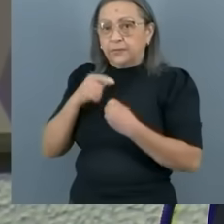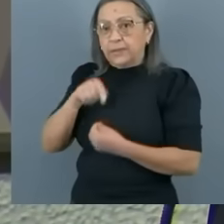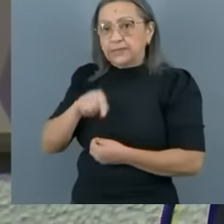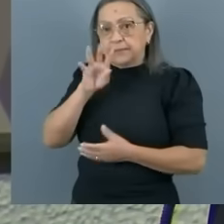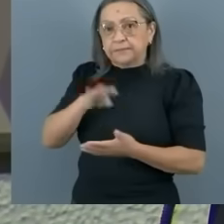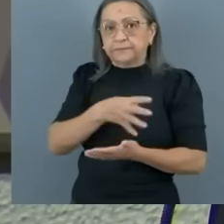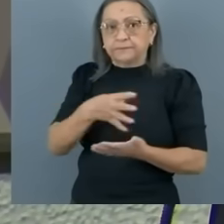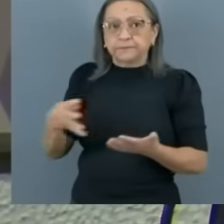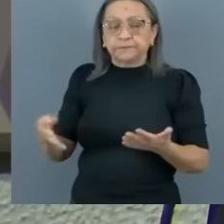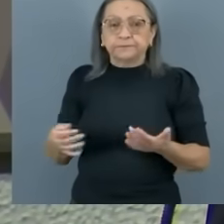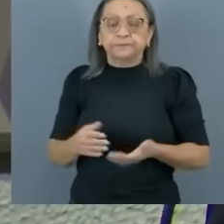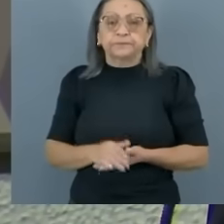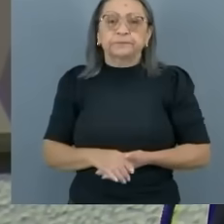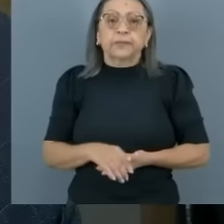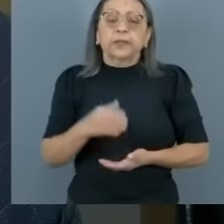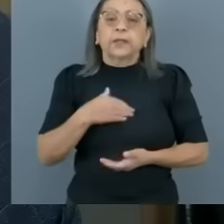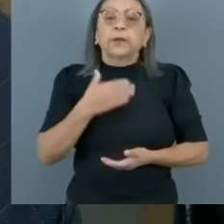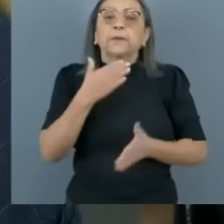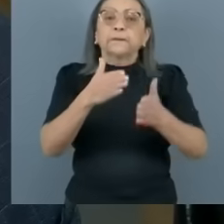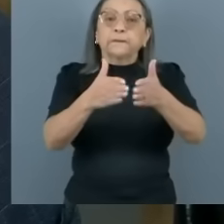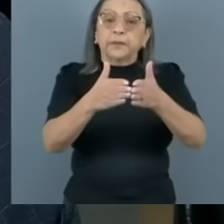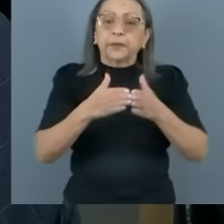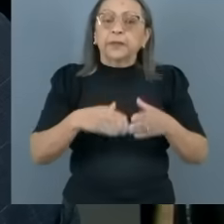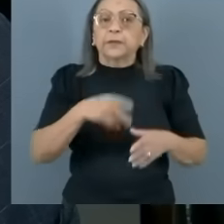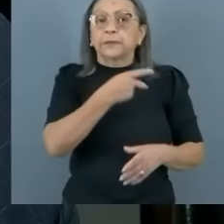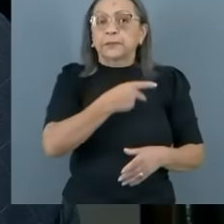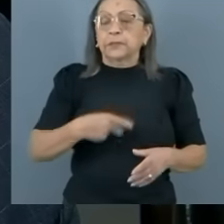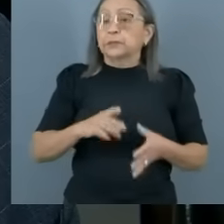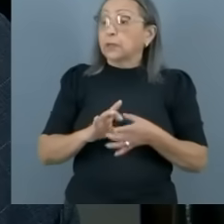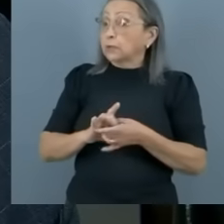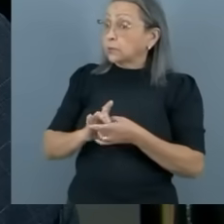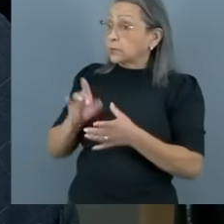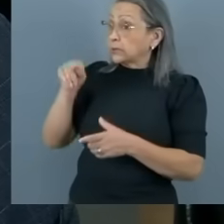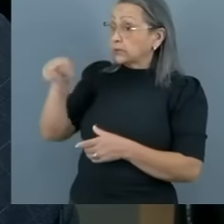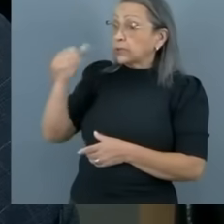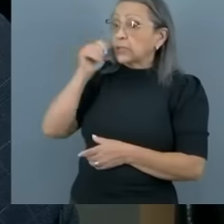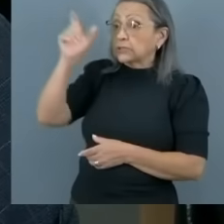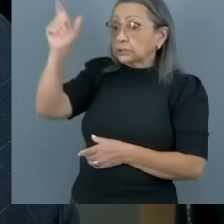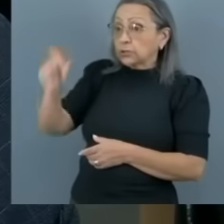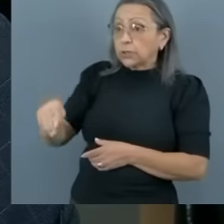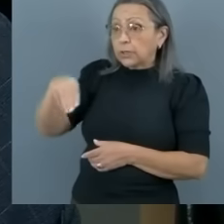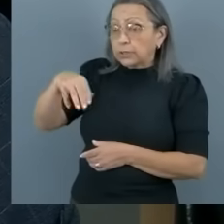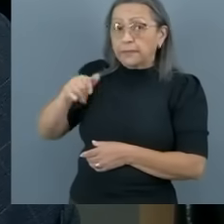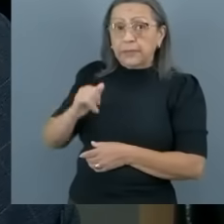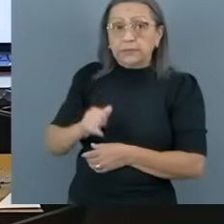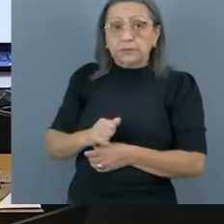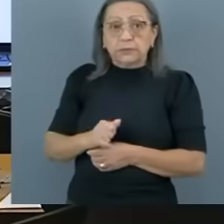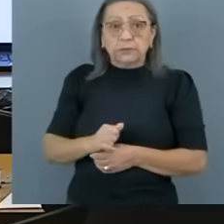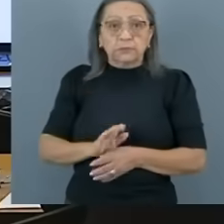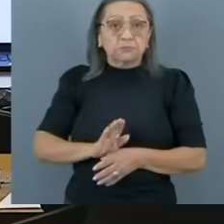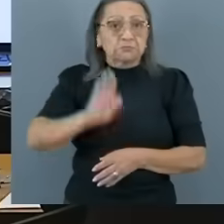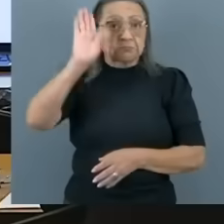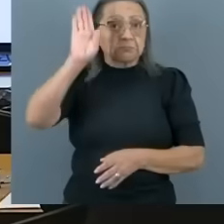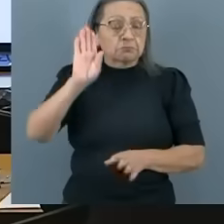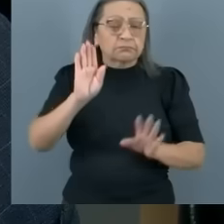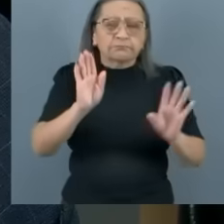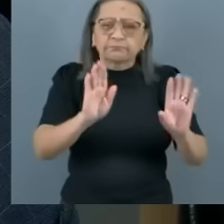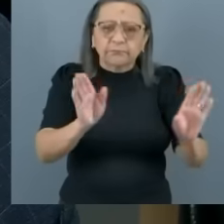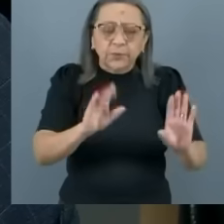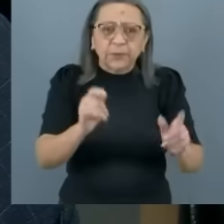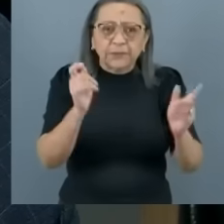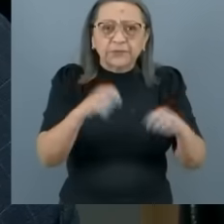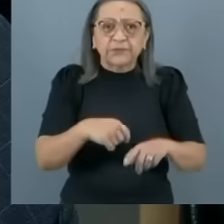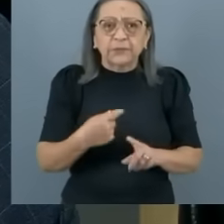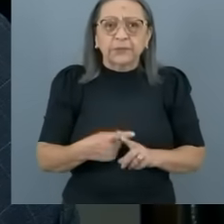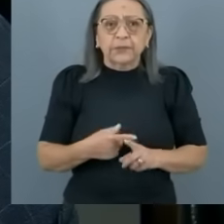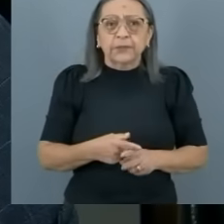essas E informações. eu pediria que o presidente autorizasse a senhora Márcia, por gentileza, a falar. Não é possível, excelência. Porque Não foi é colocada possível. aqui uma ilação, que após